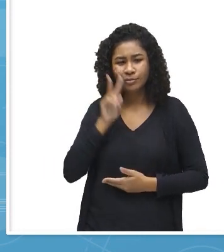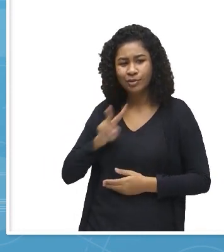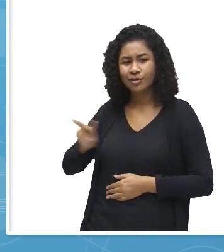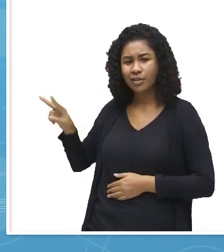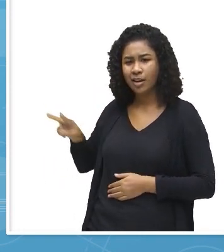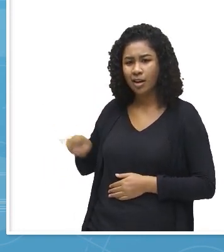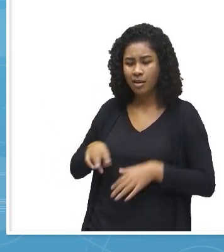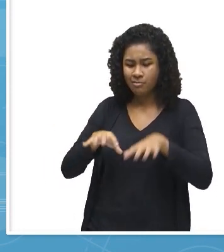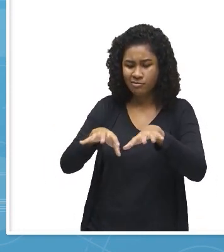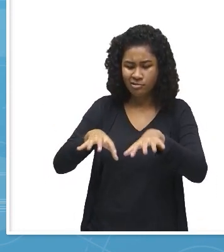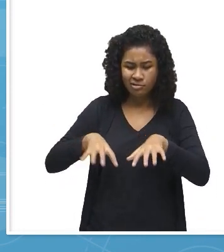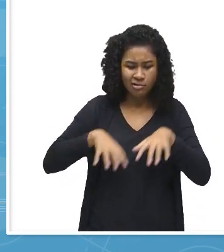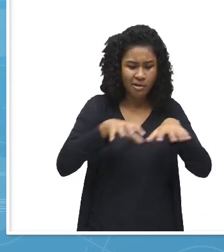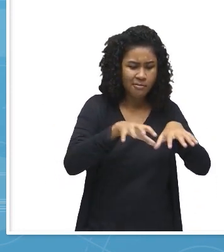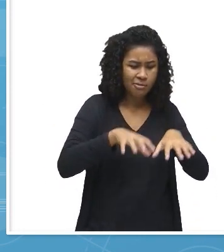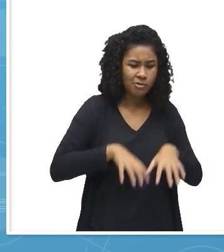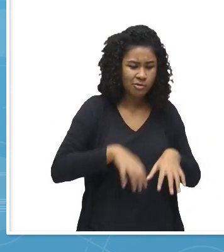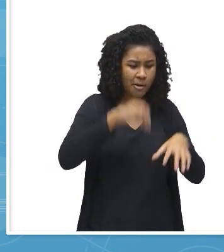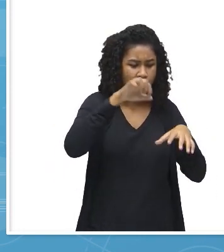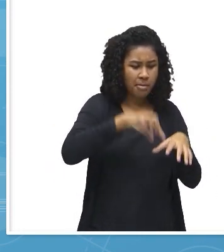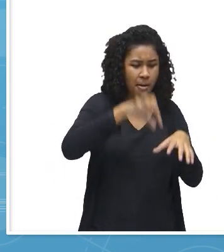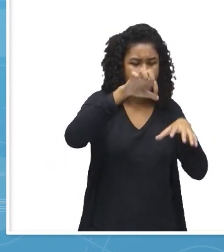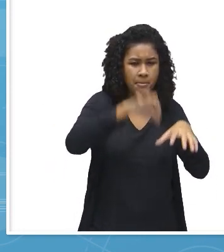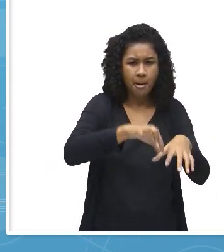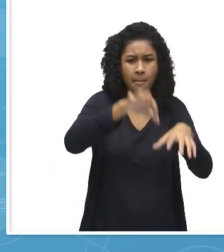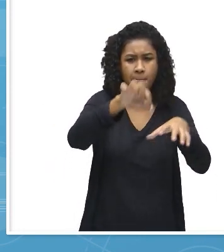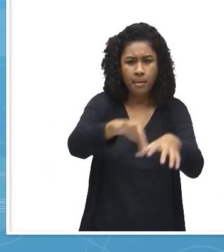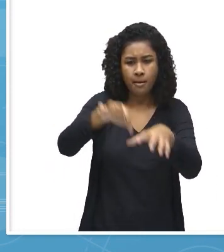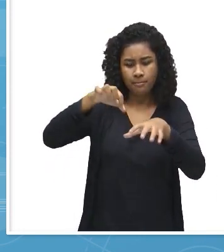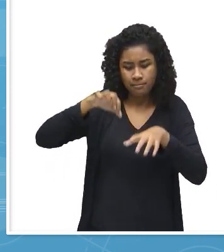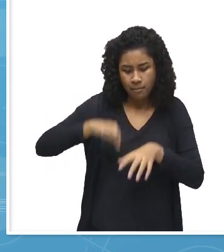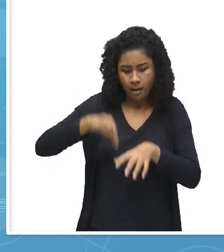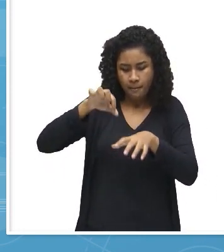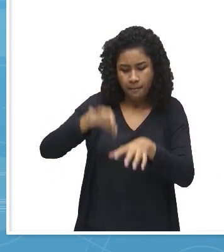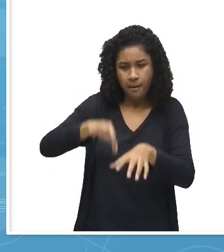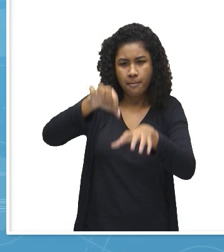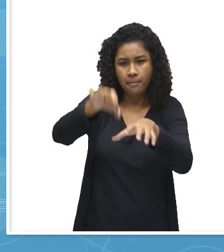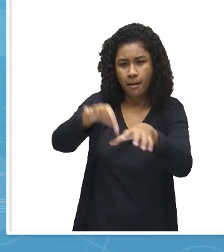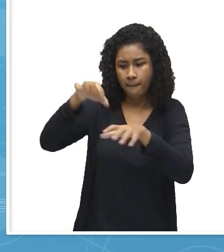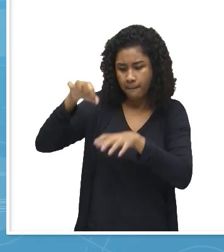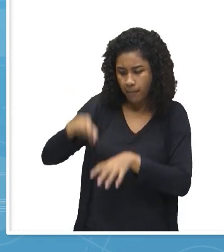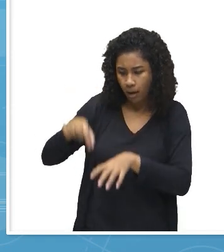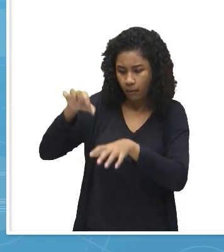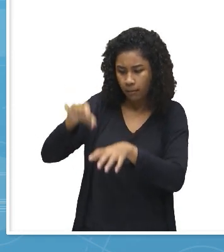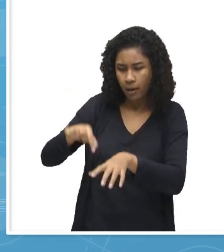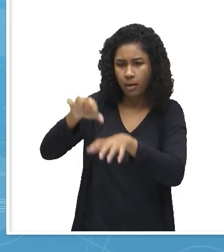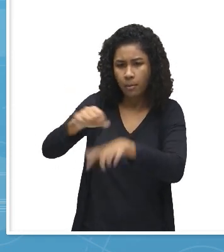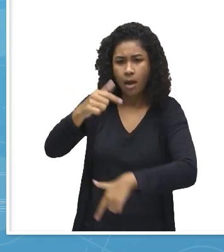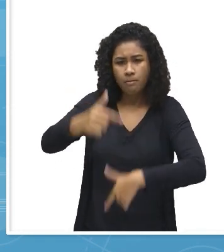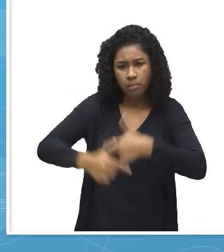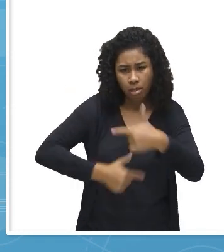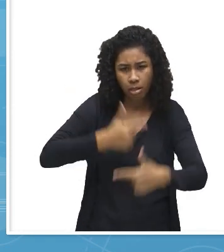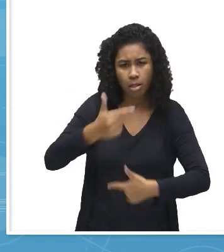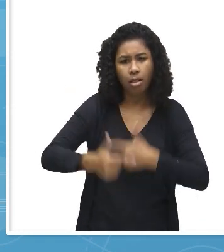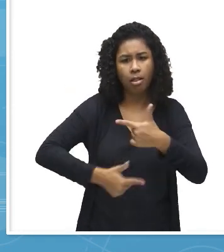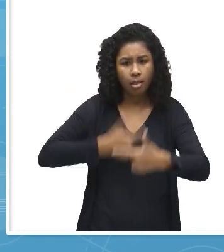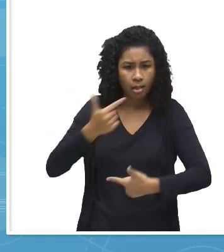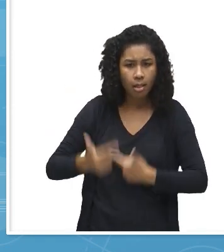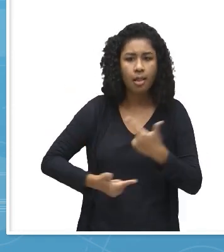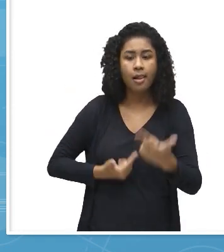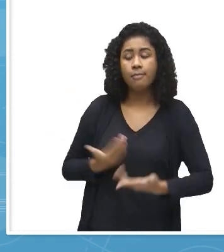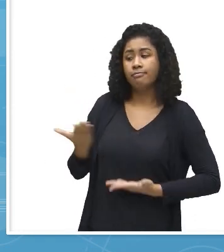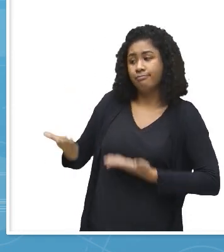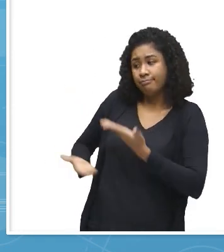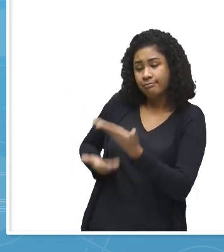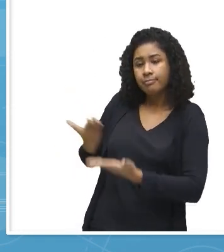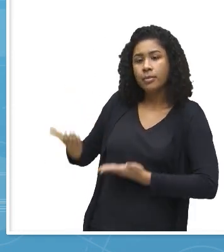as sementes, né, aqui, fazendo toda essa produção aí. justamente era esse cuidado que eles tinham que